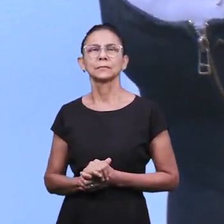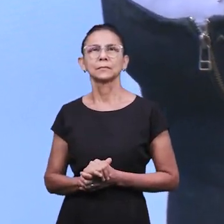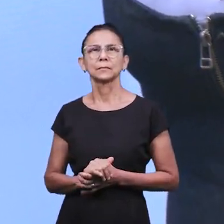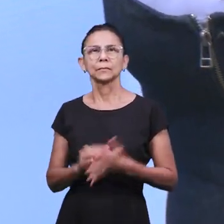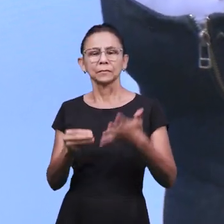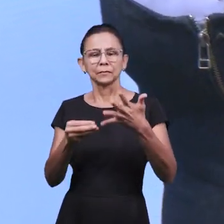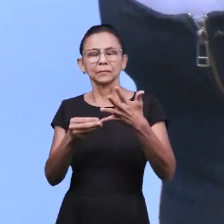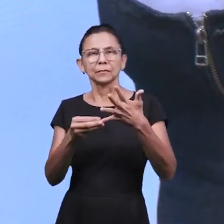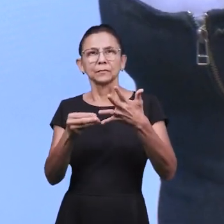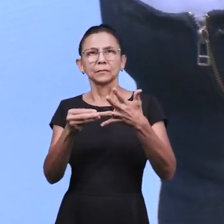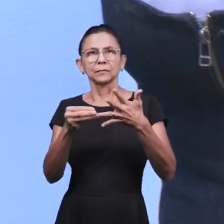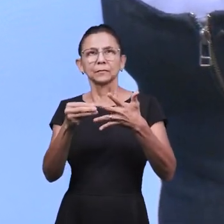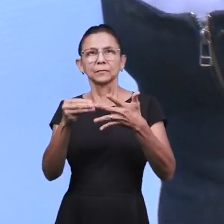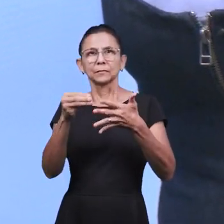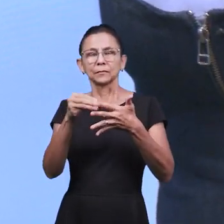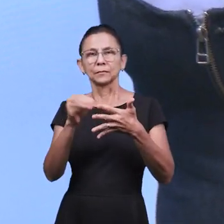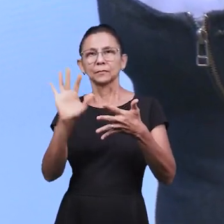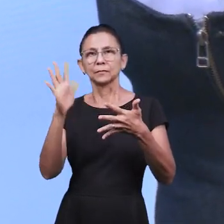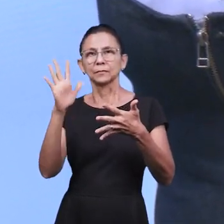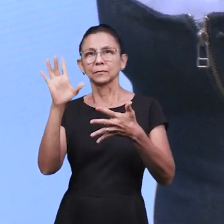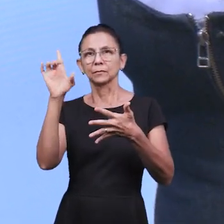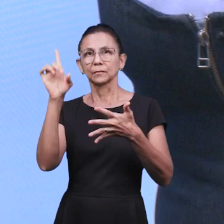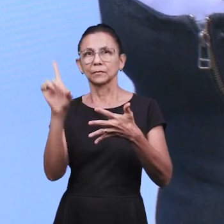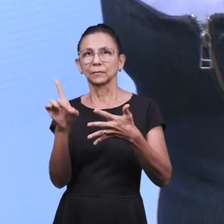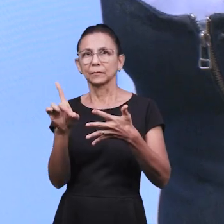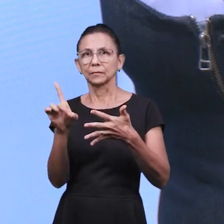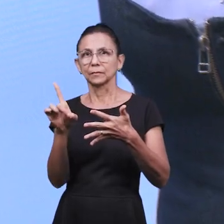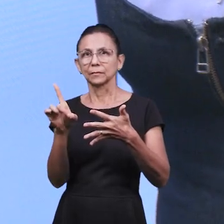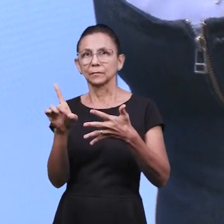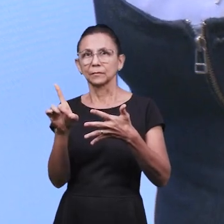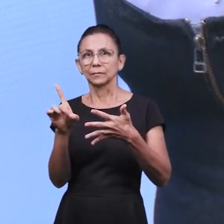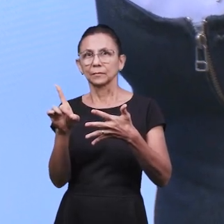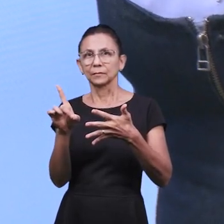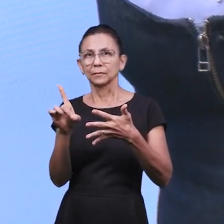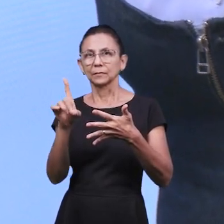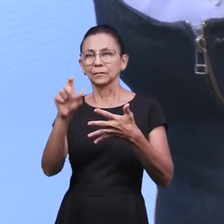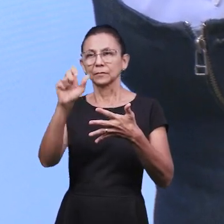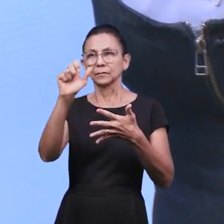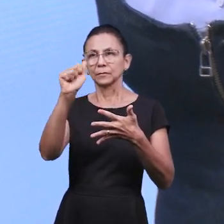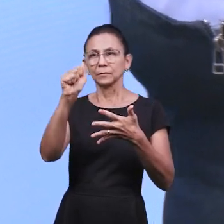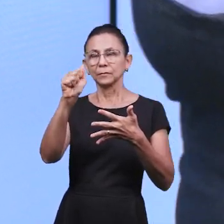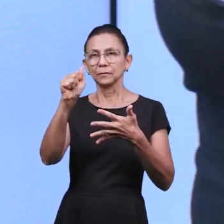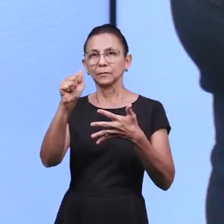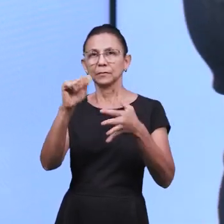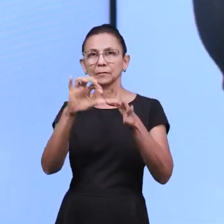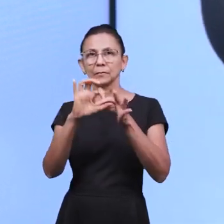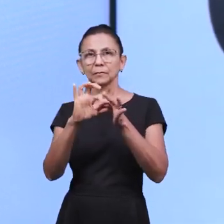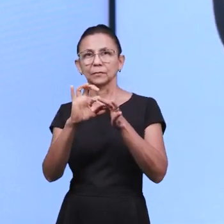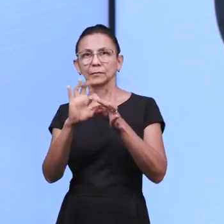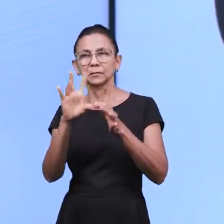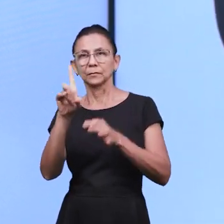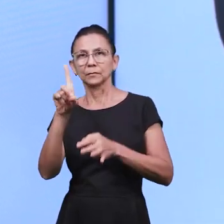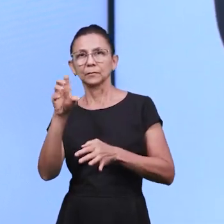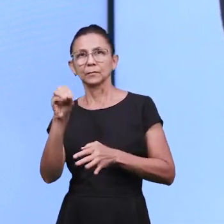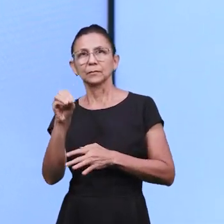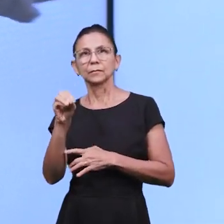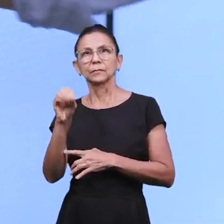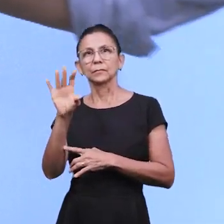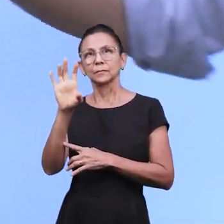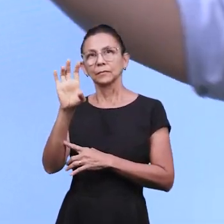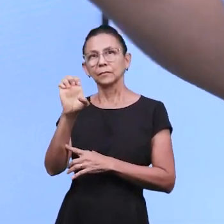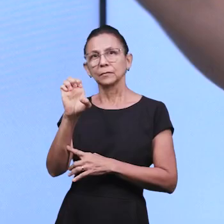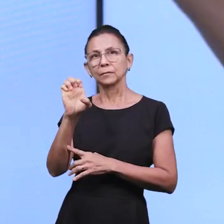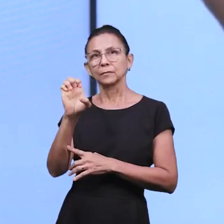notinha que você tocar na mão direita vai ter acorde. A com Dó, E com Si